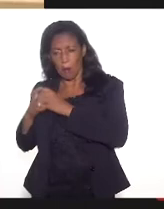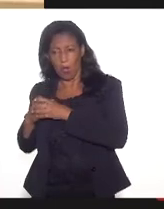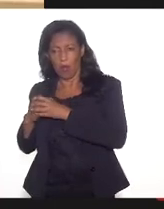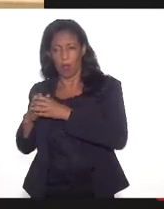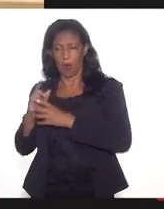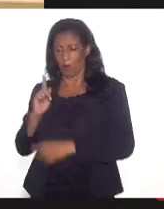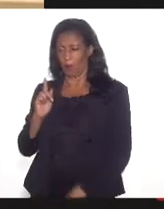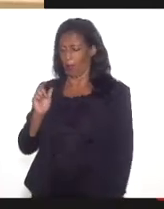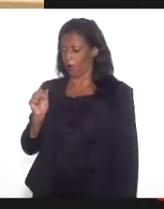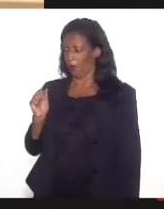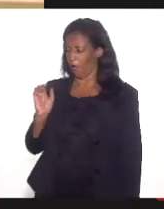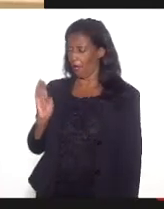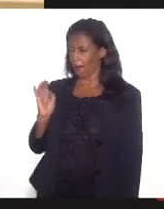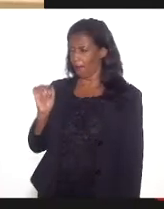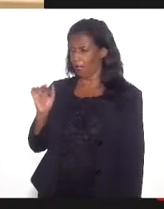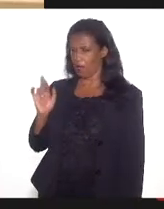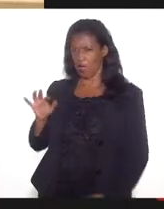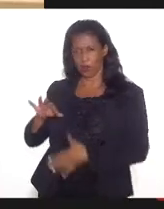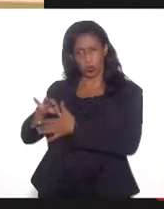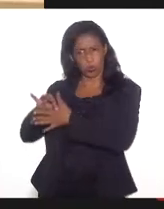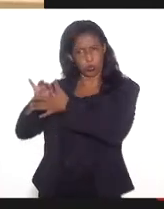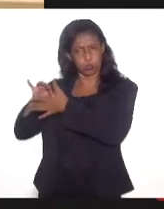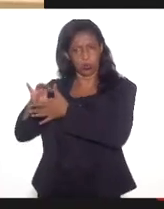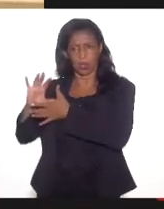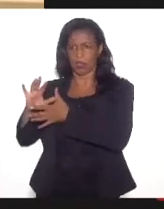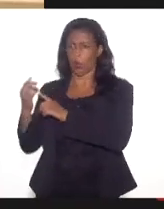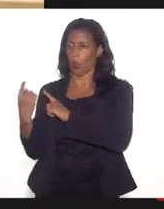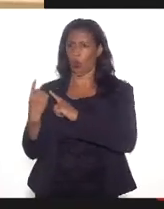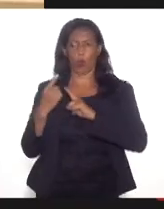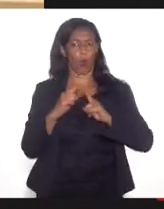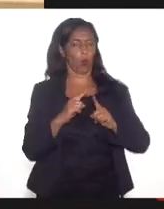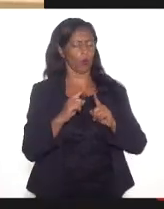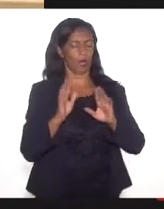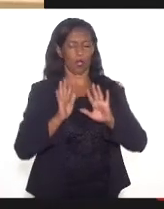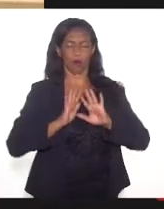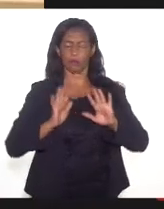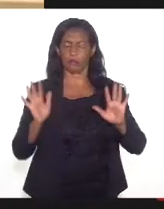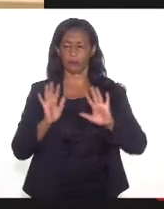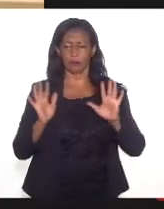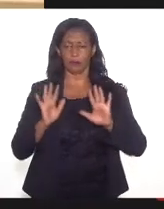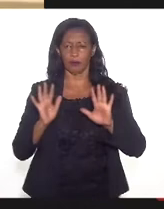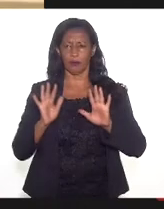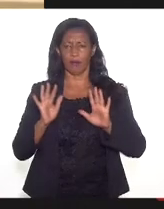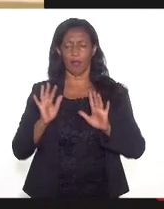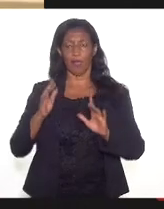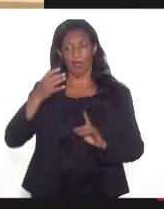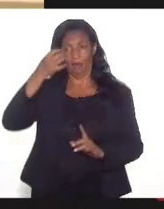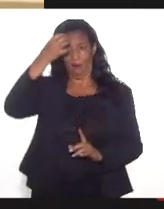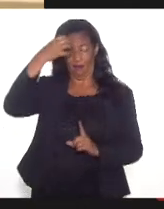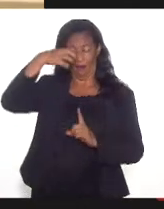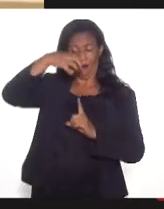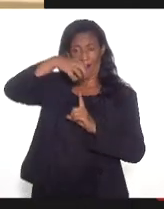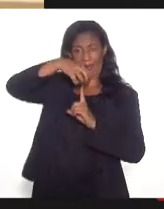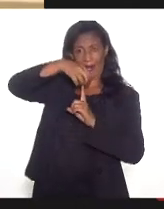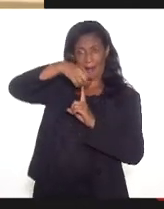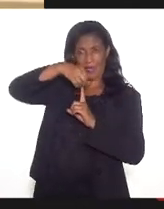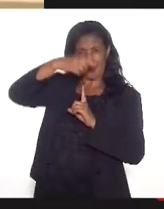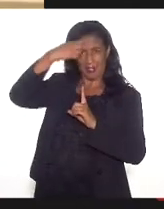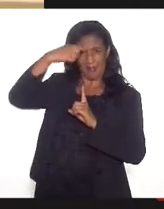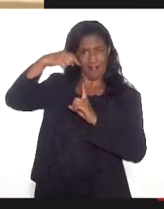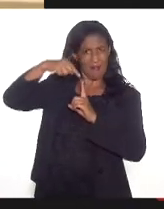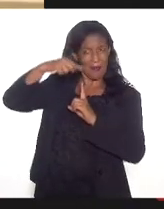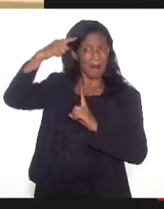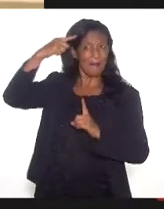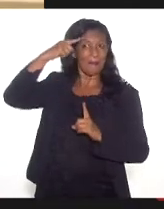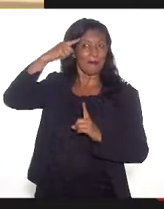gabinetes, pelo contrário, como o Beto diz, a cabeça pensa onde os pés pisam e